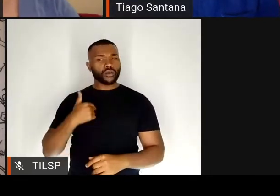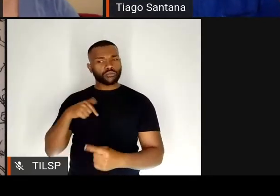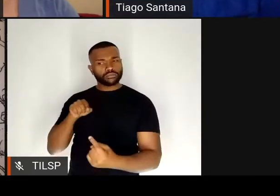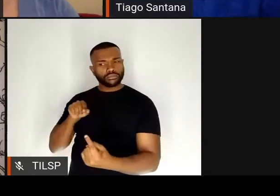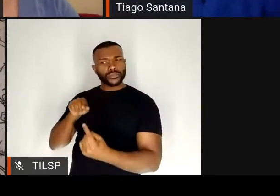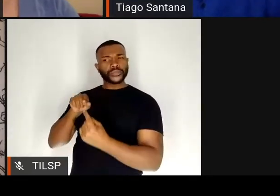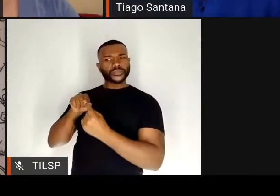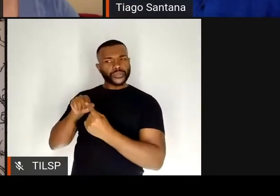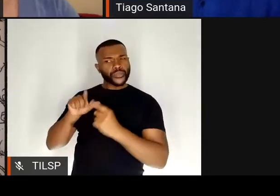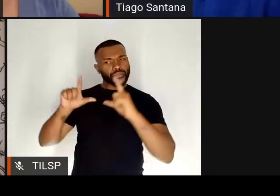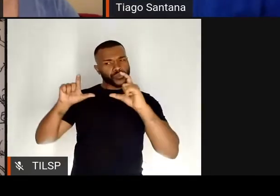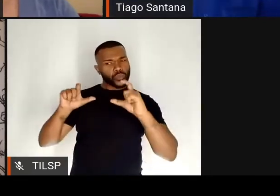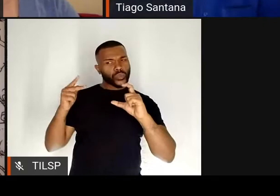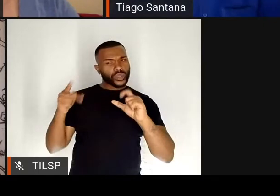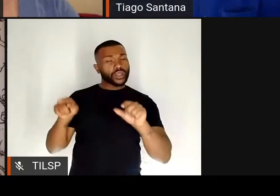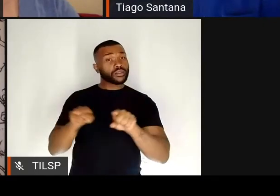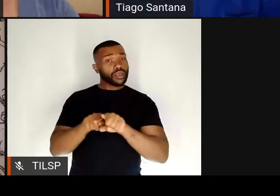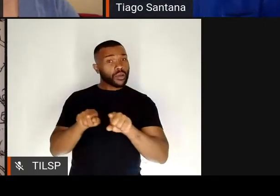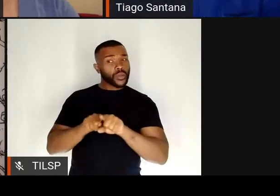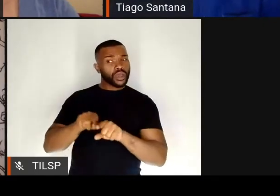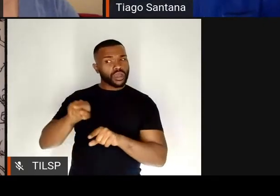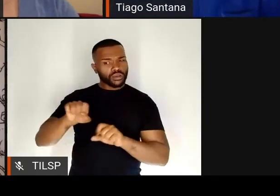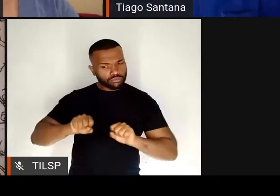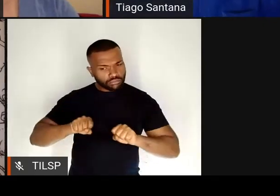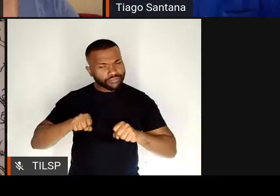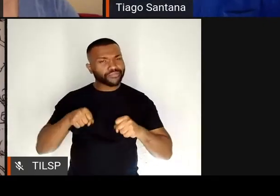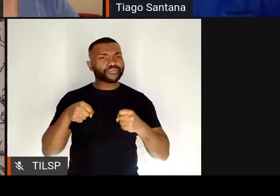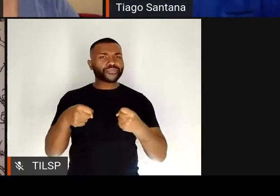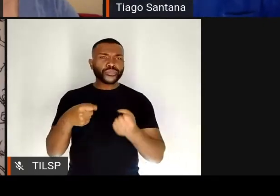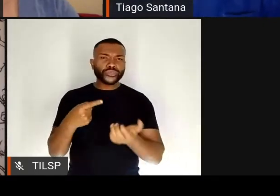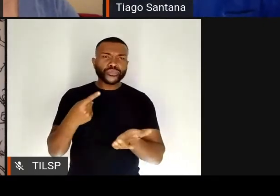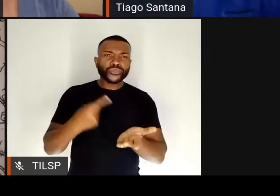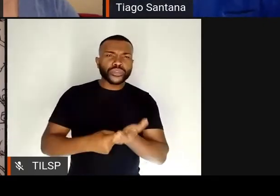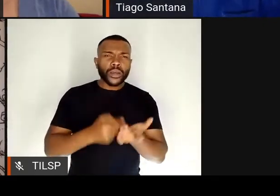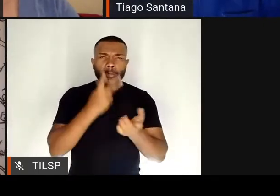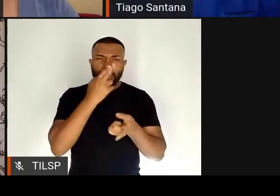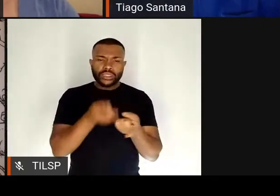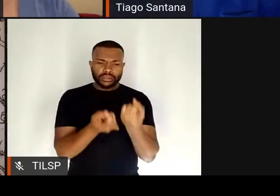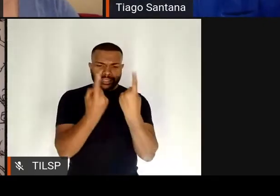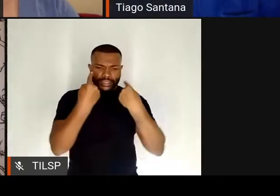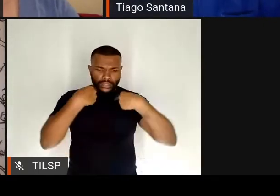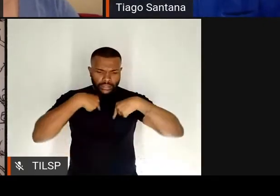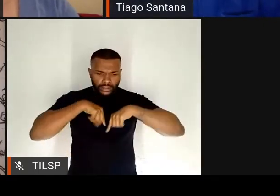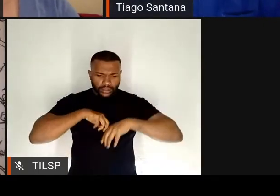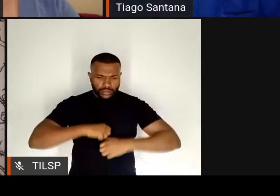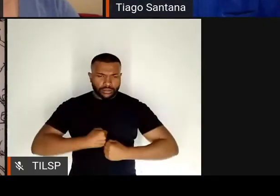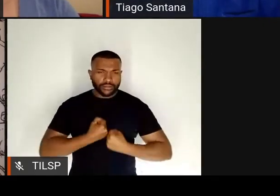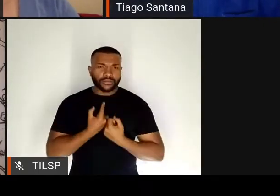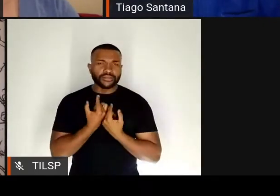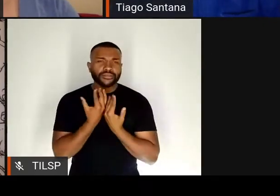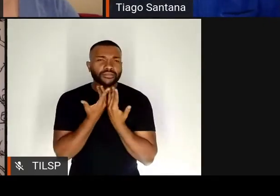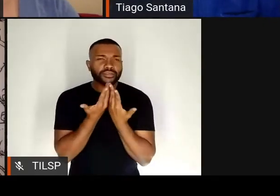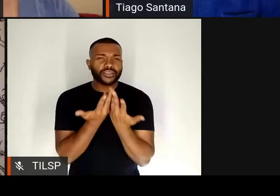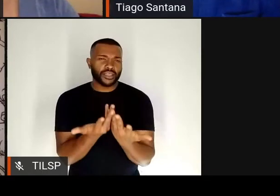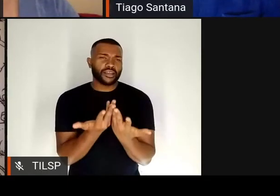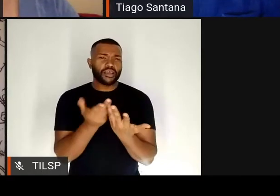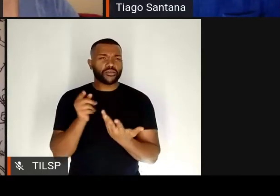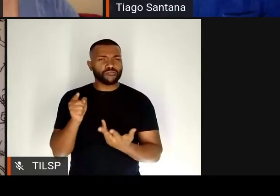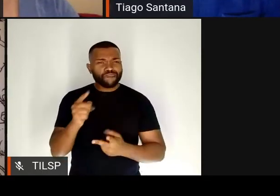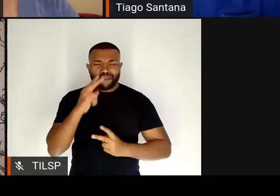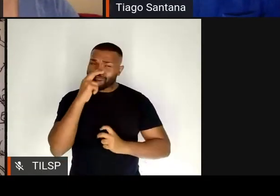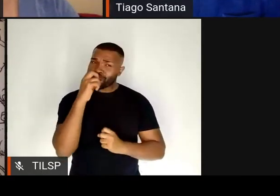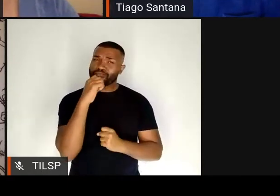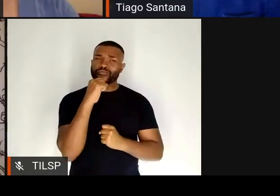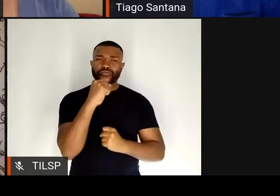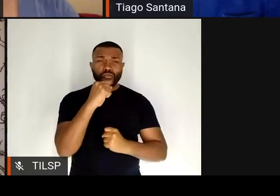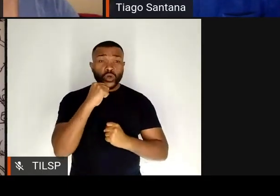com o comprometimento dele, engajamento, essa coisa visceral, sabe? Eu acho que é tão forte, né? O